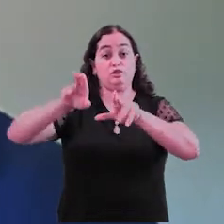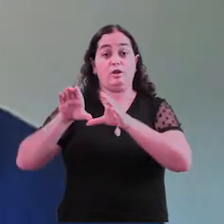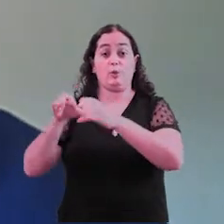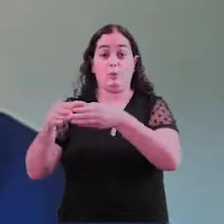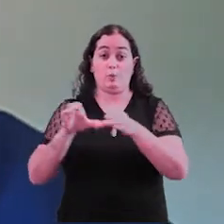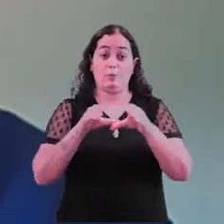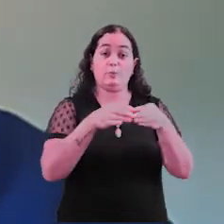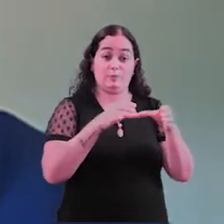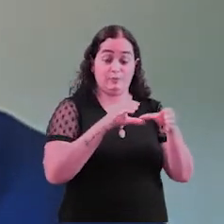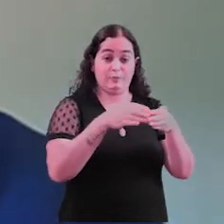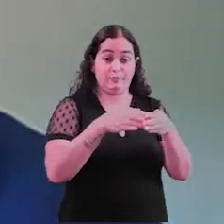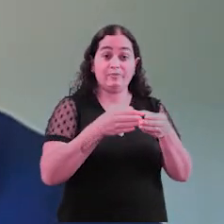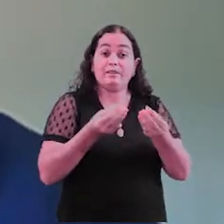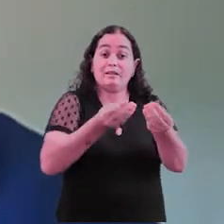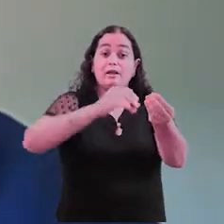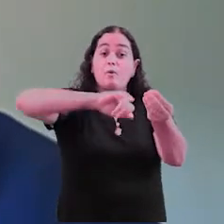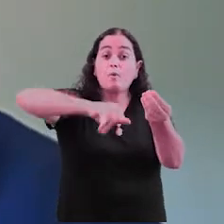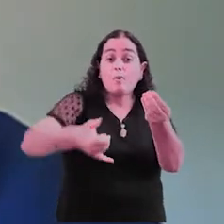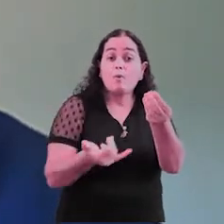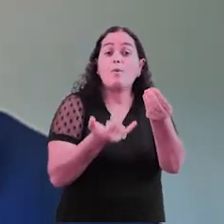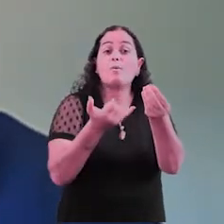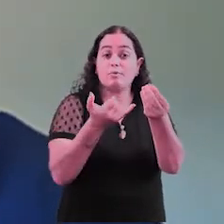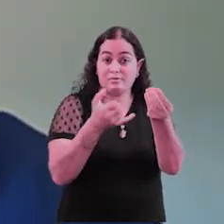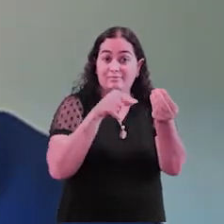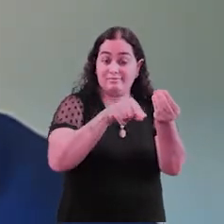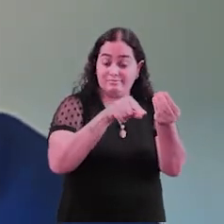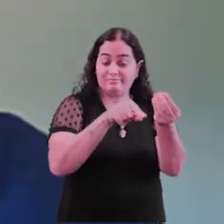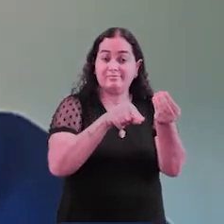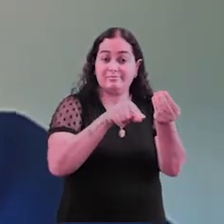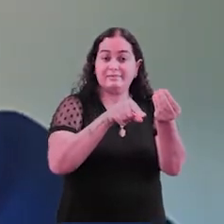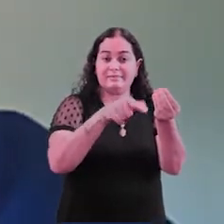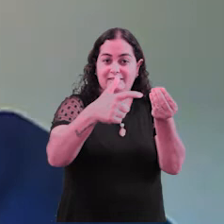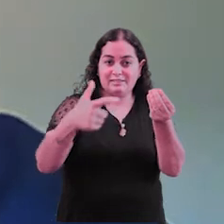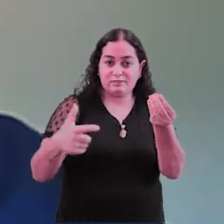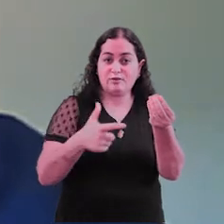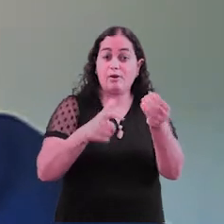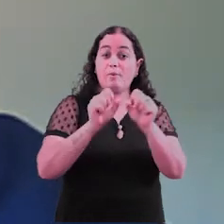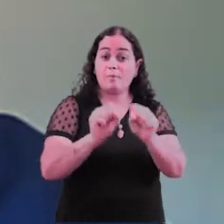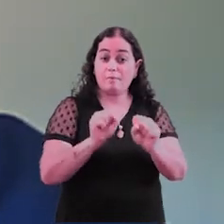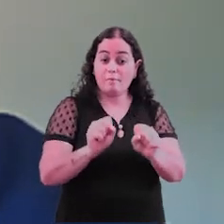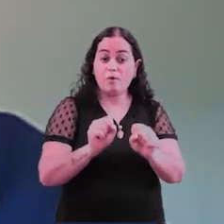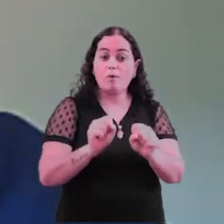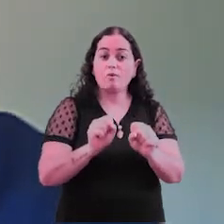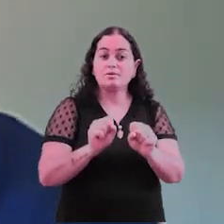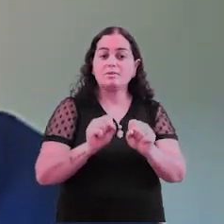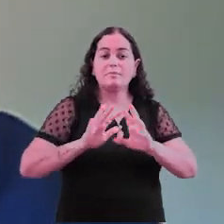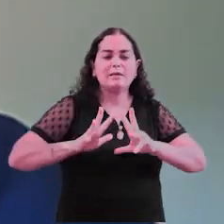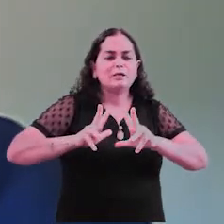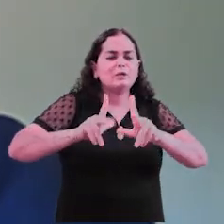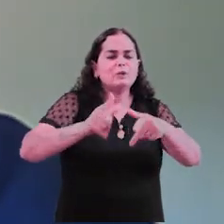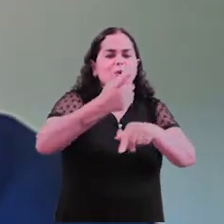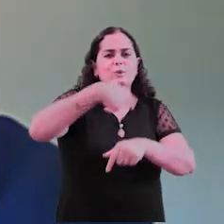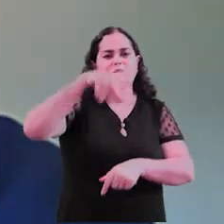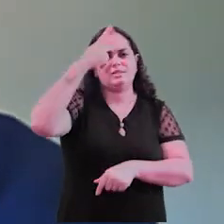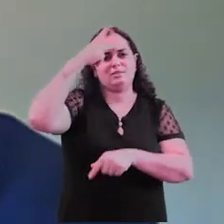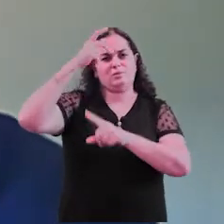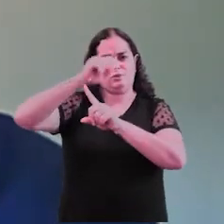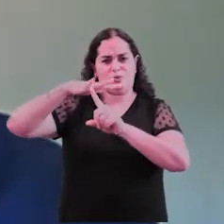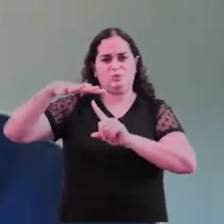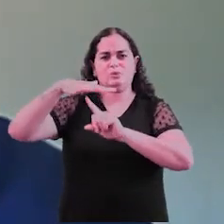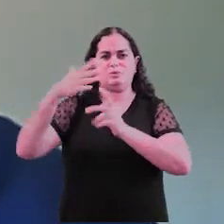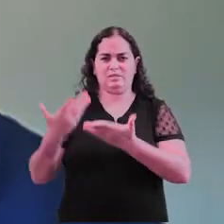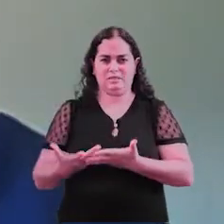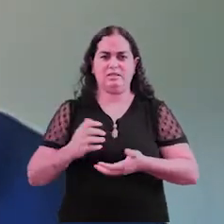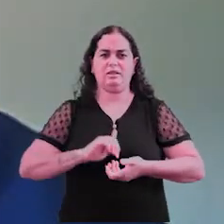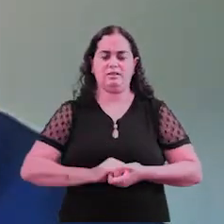diferentes públicos, de forma que as oportunidades oferecidas nestes espaços possam chegar a todos os segmentos da